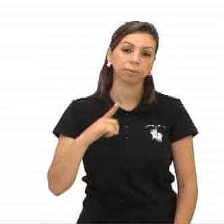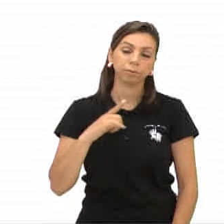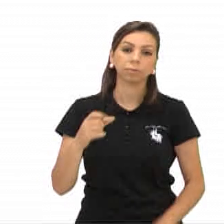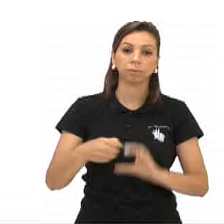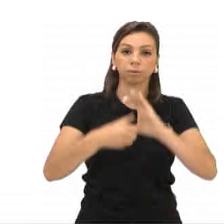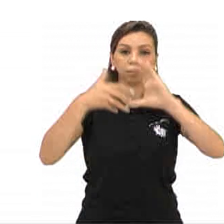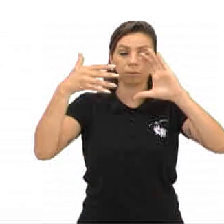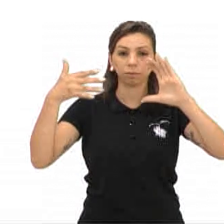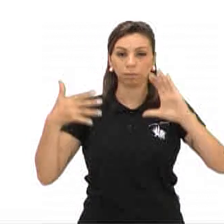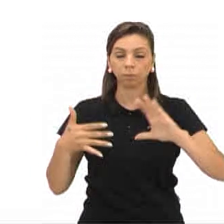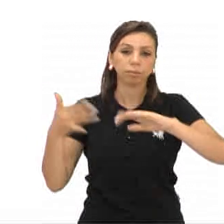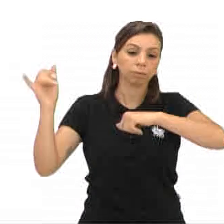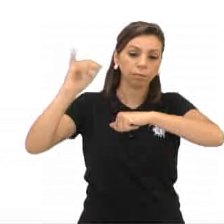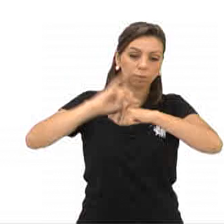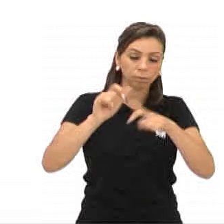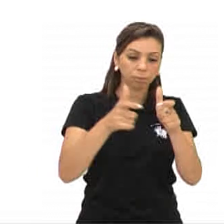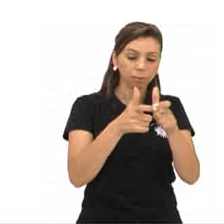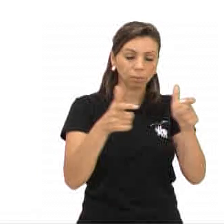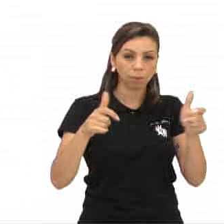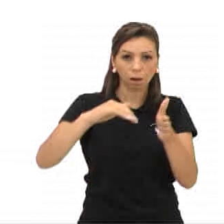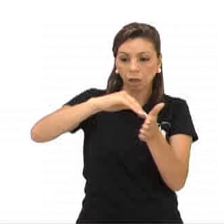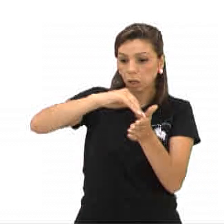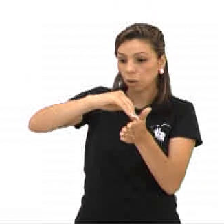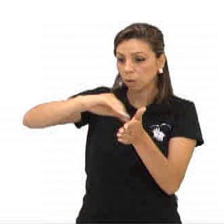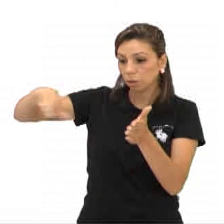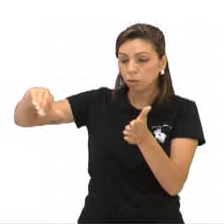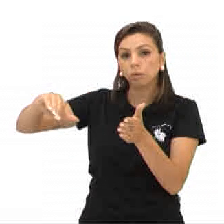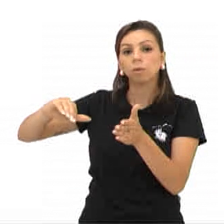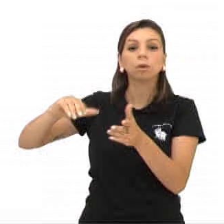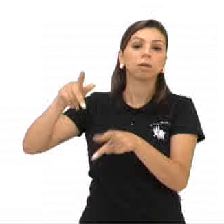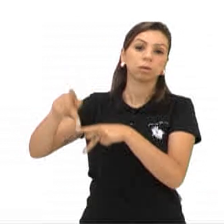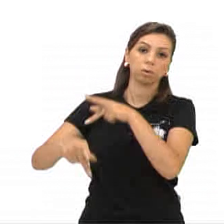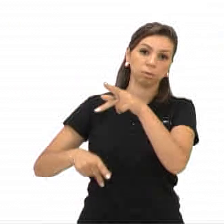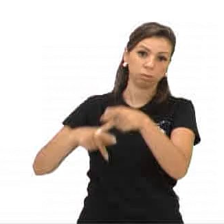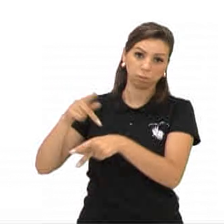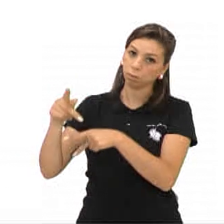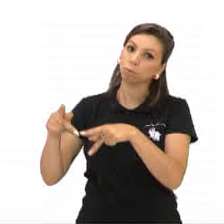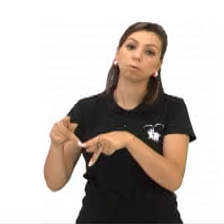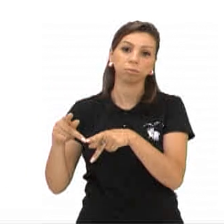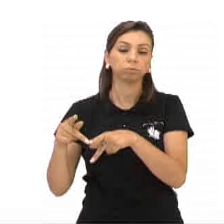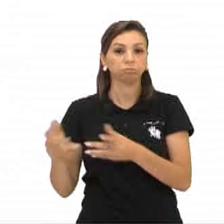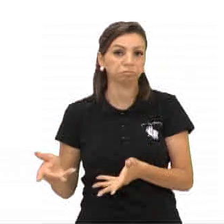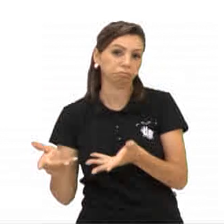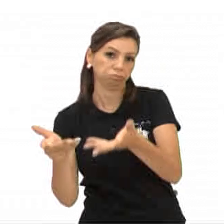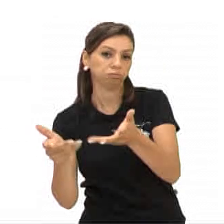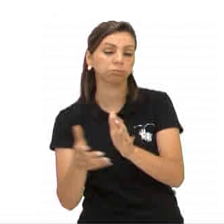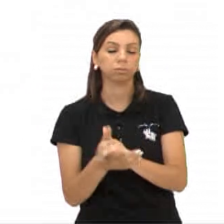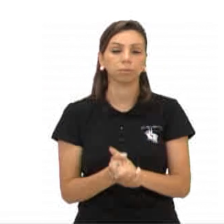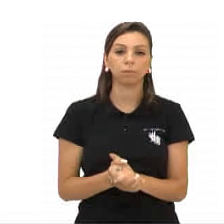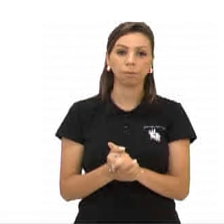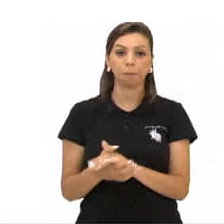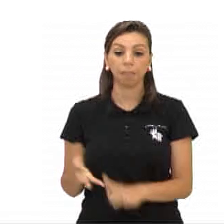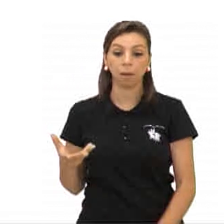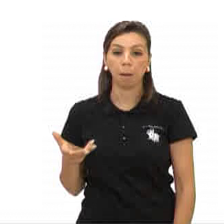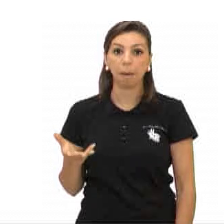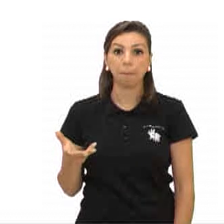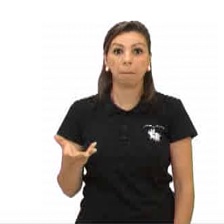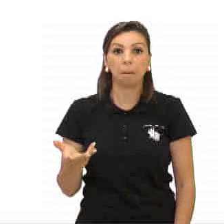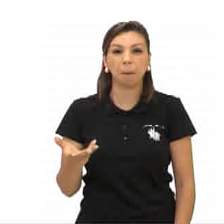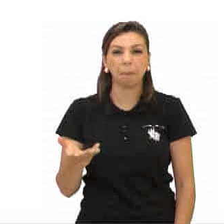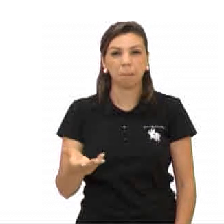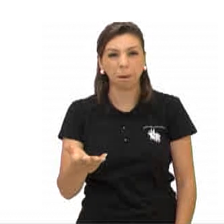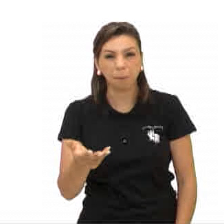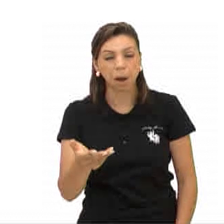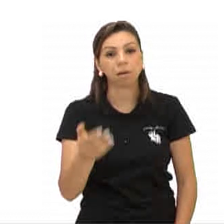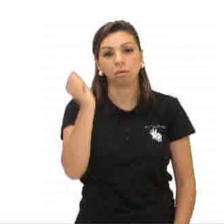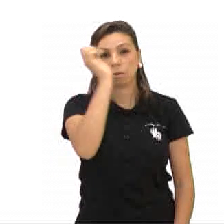caráter concentrador e excluiu boa parte da sociedade dos seus benefícios. A velocidade com que se processou a urbanização